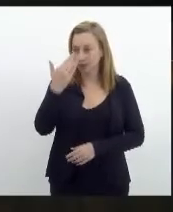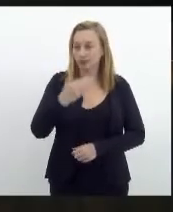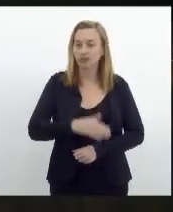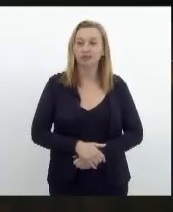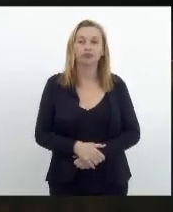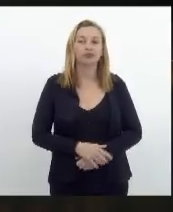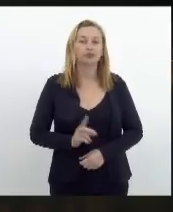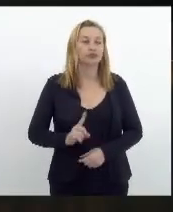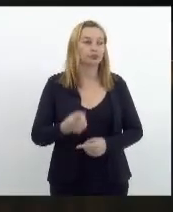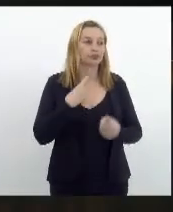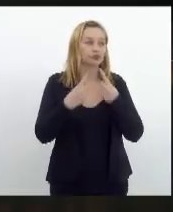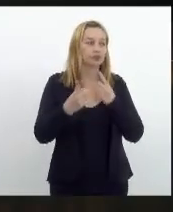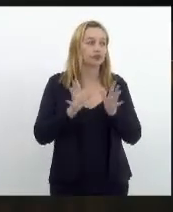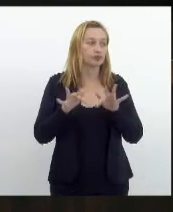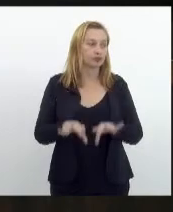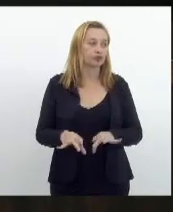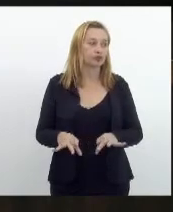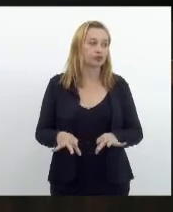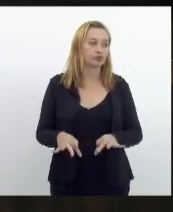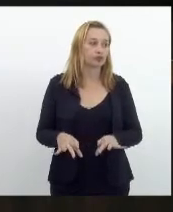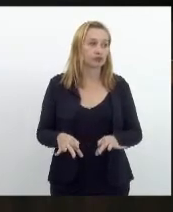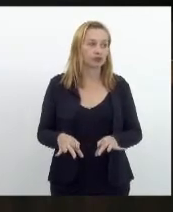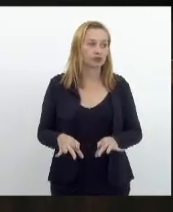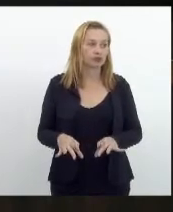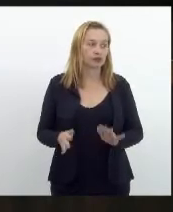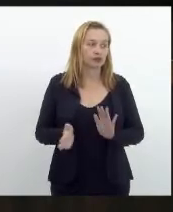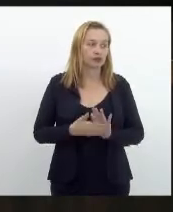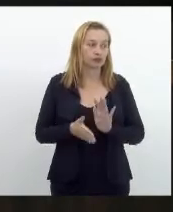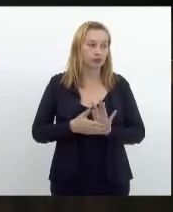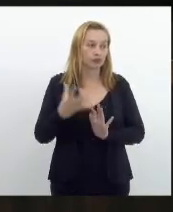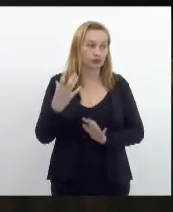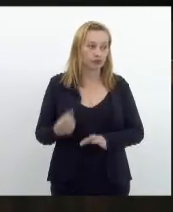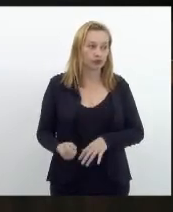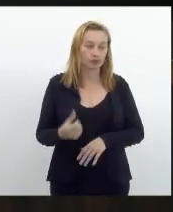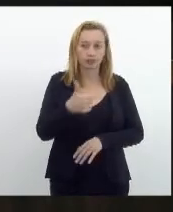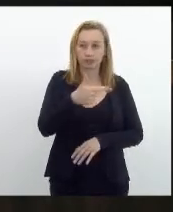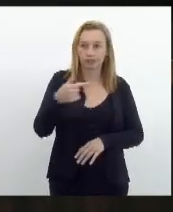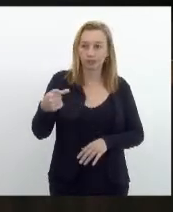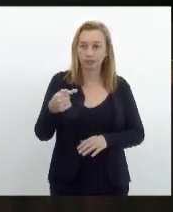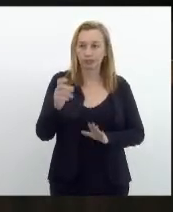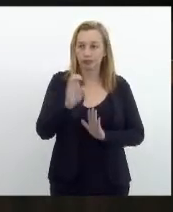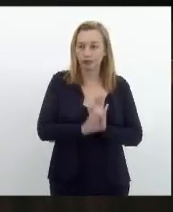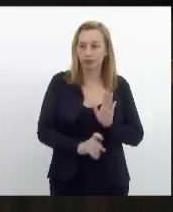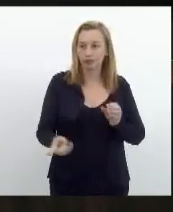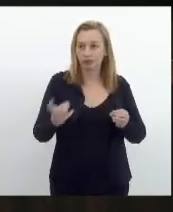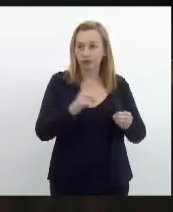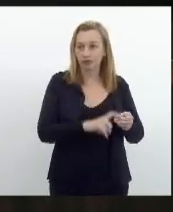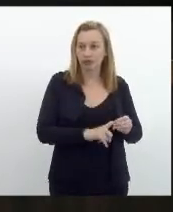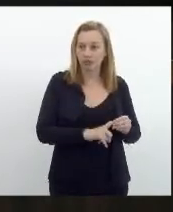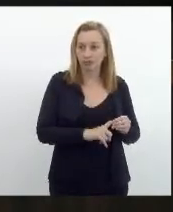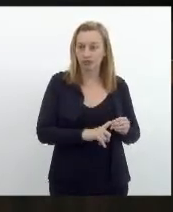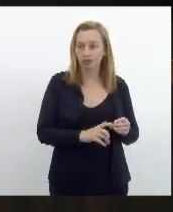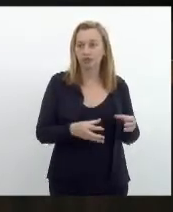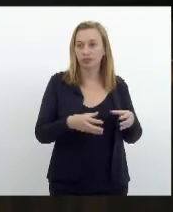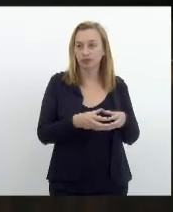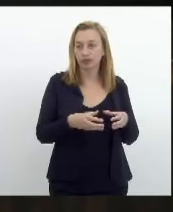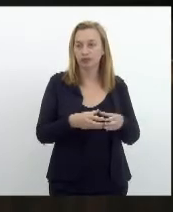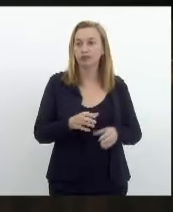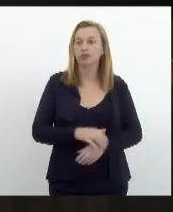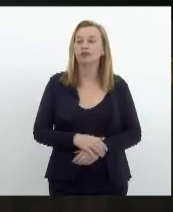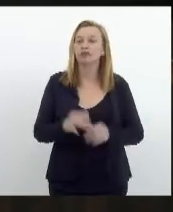Continua em discussão, não havendo quem queira discutir, encerra a discussão. O presente proposta recebeu 17 emendas e retorna às